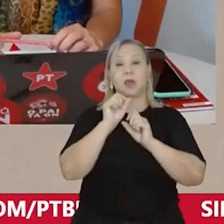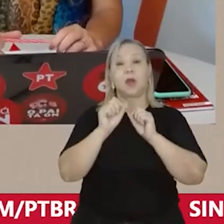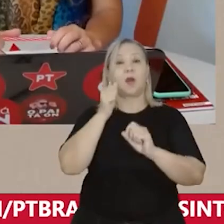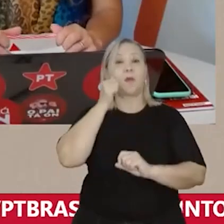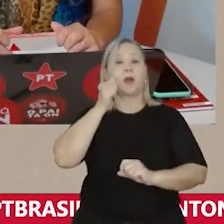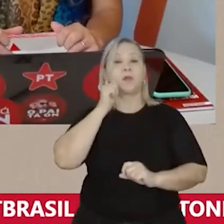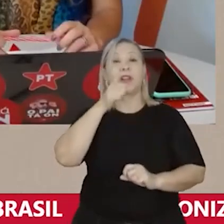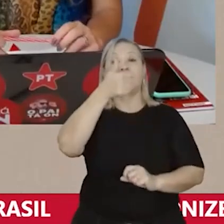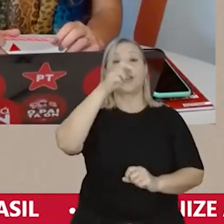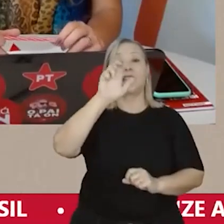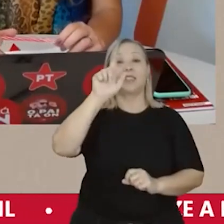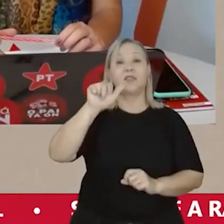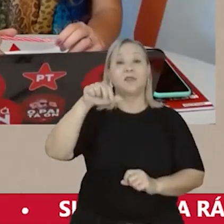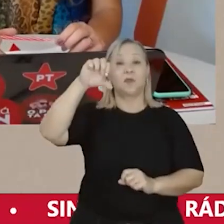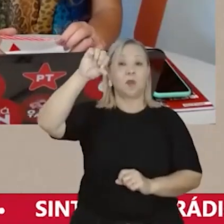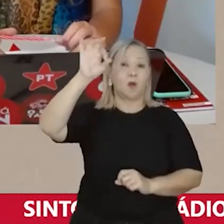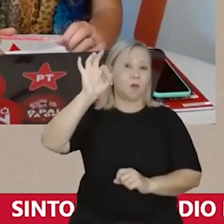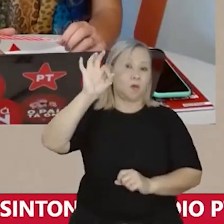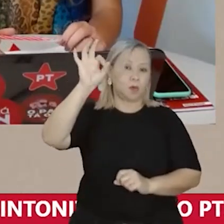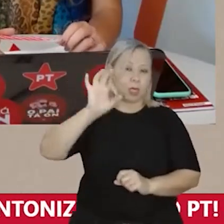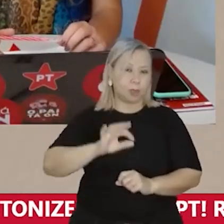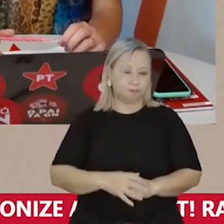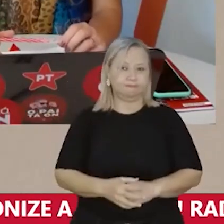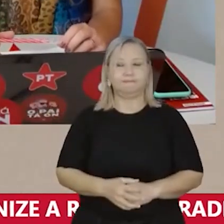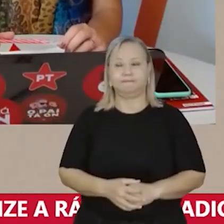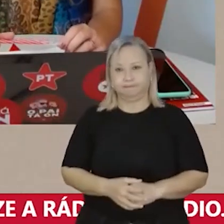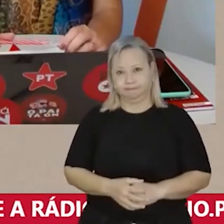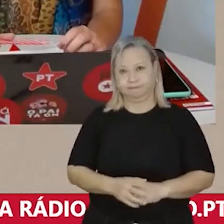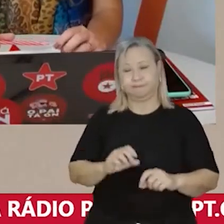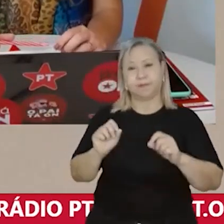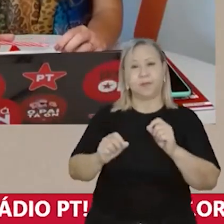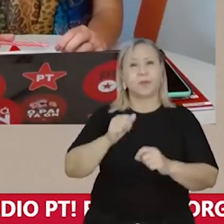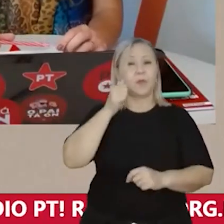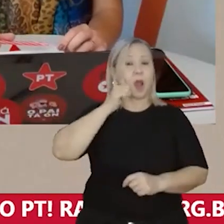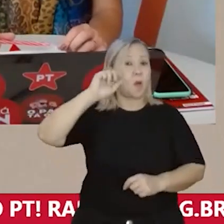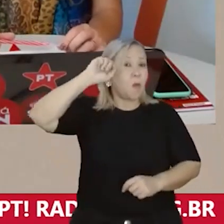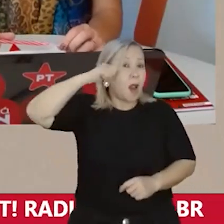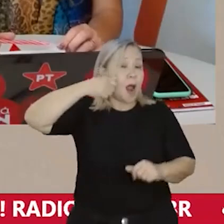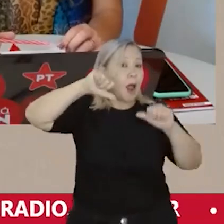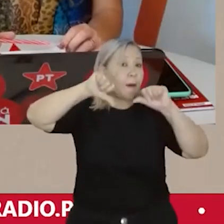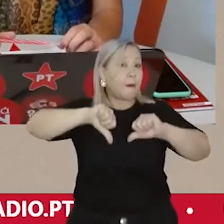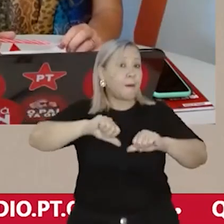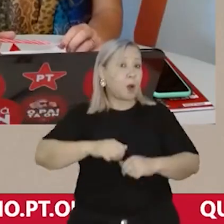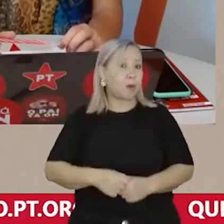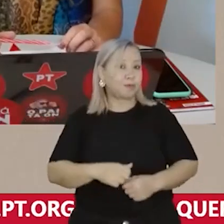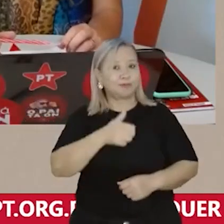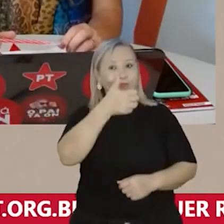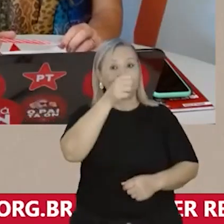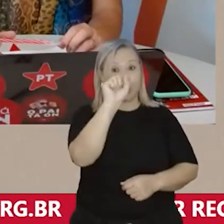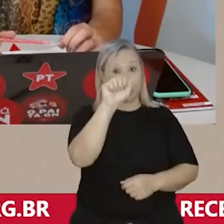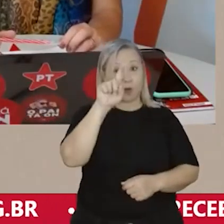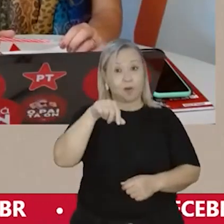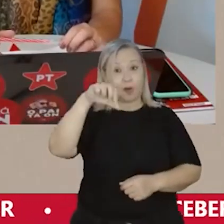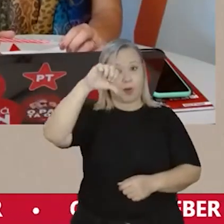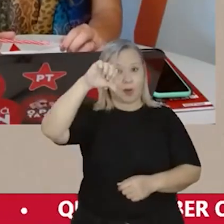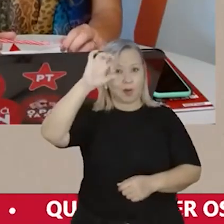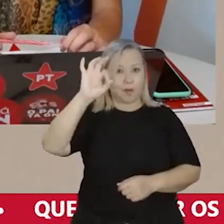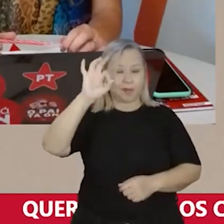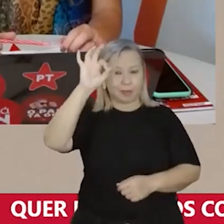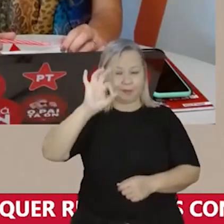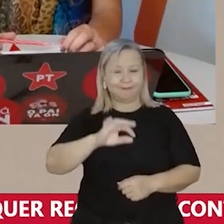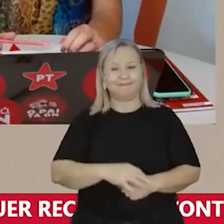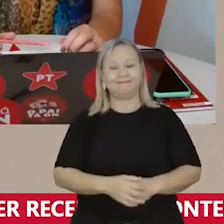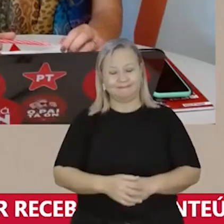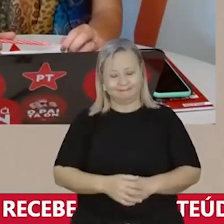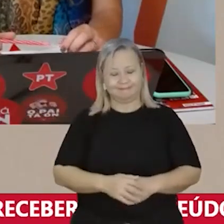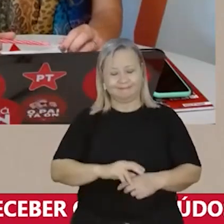era 15,9%. E para as mulheres negras, era 18,9%. Então, quando a